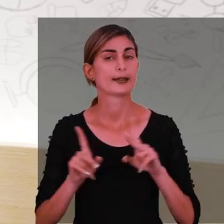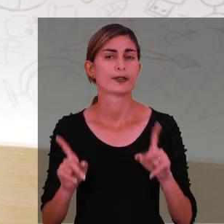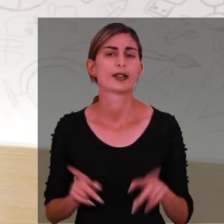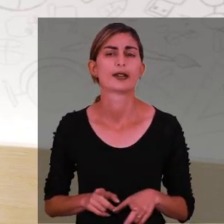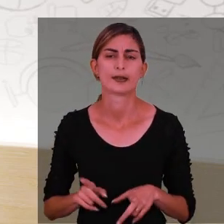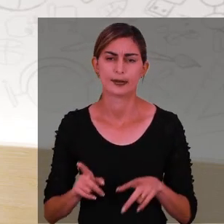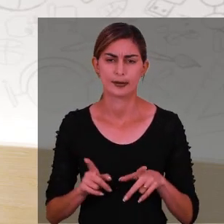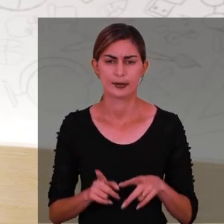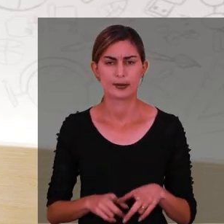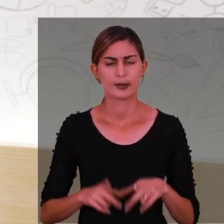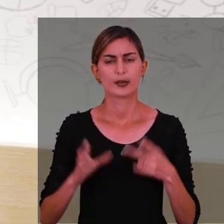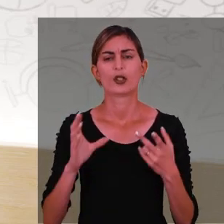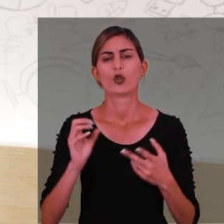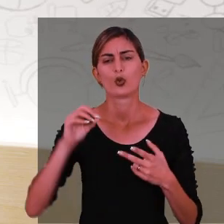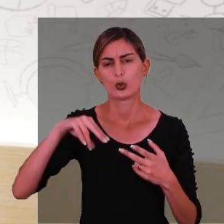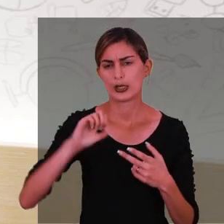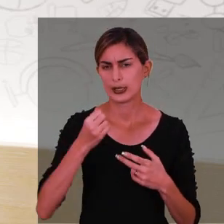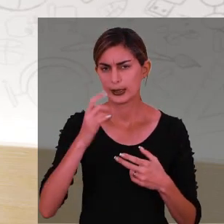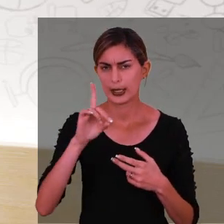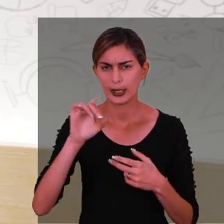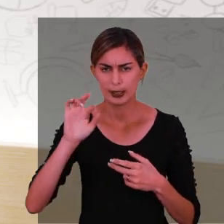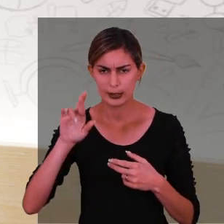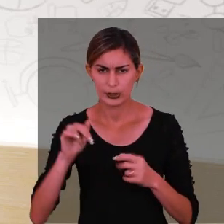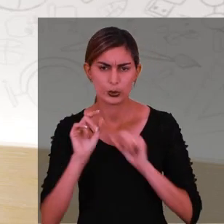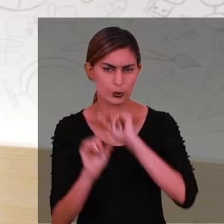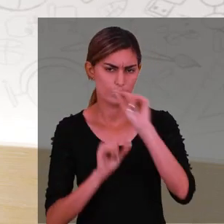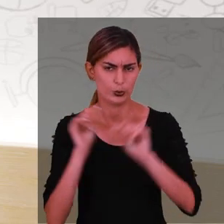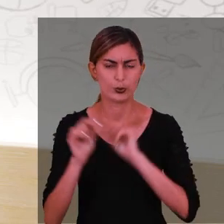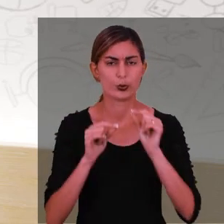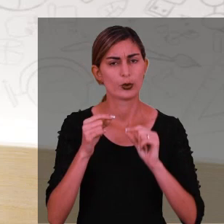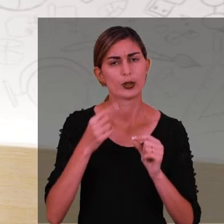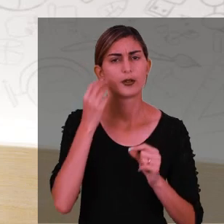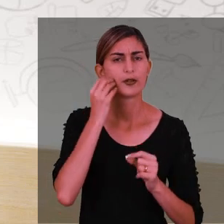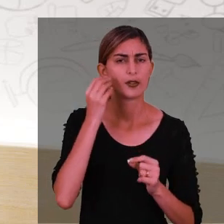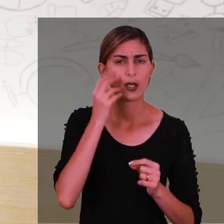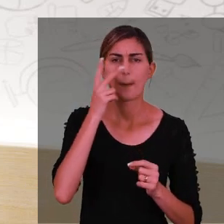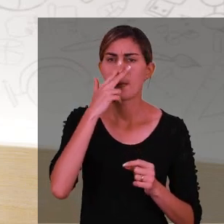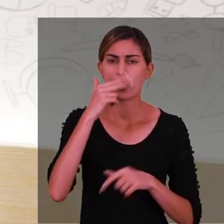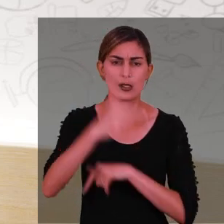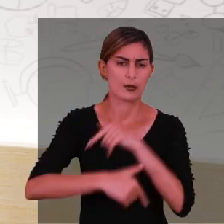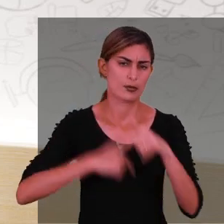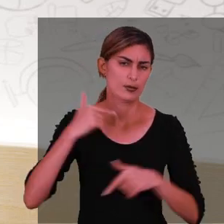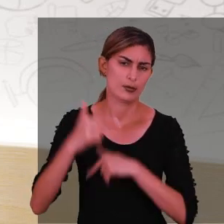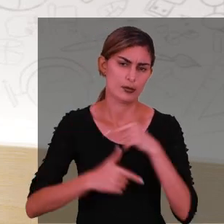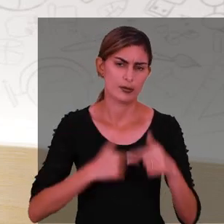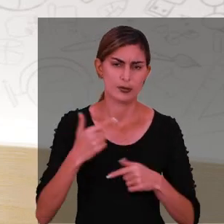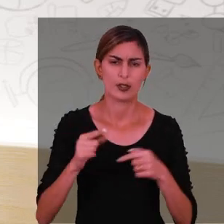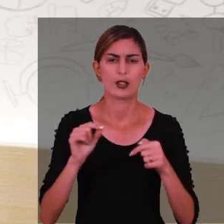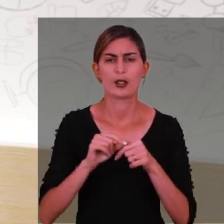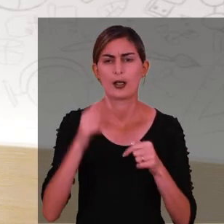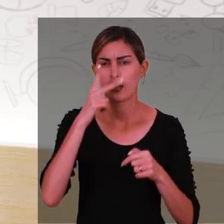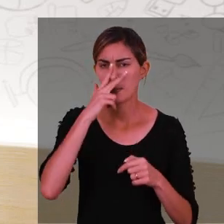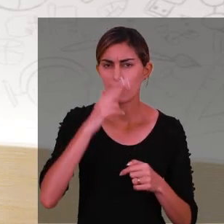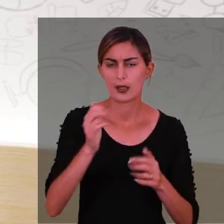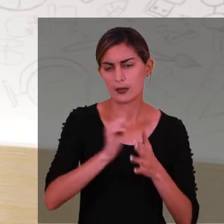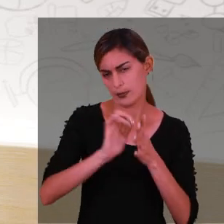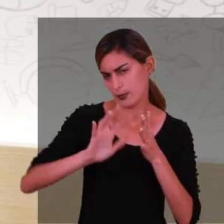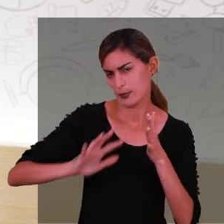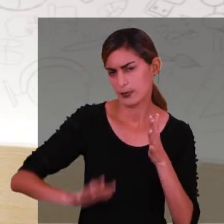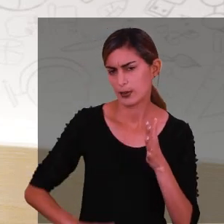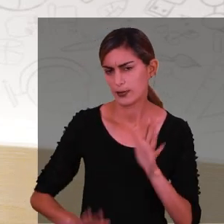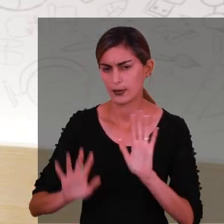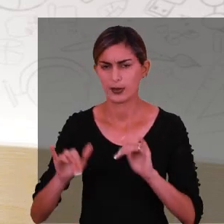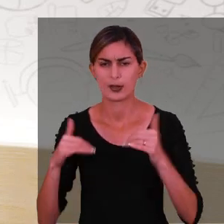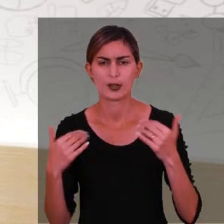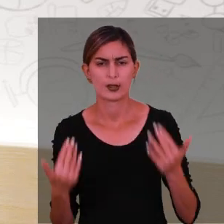serem distintas, considerando que estamos tratando do mesmo trabalhador, realizando a mesma